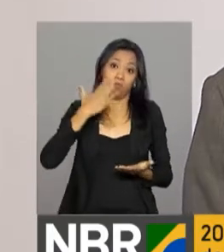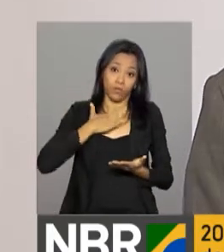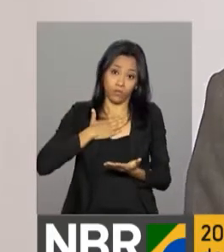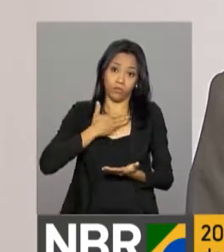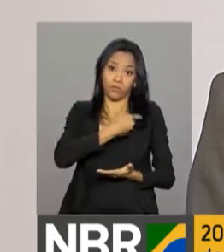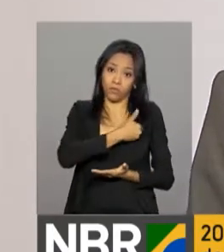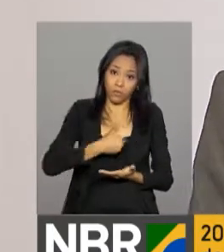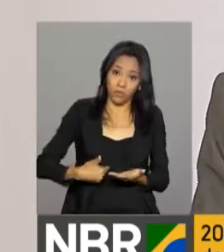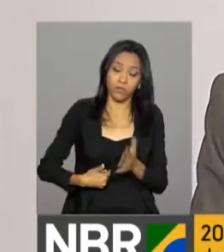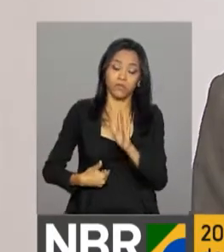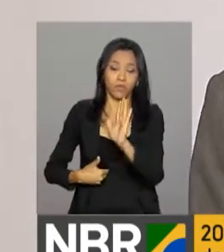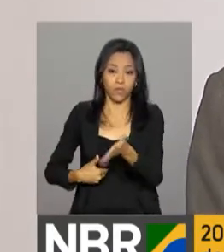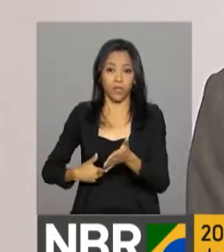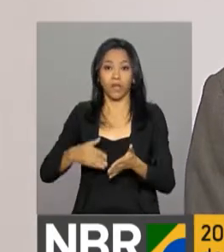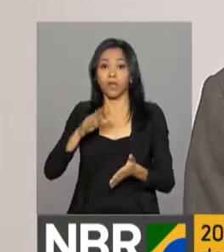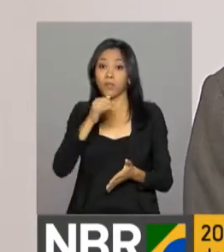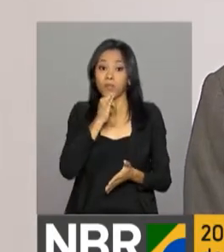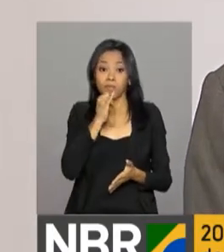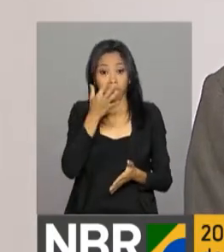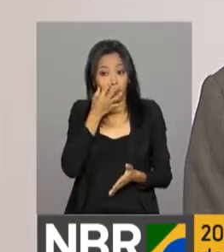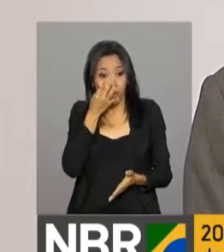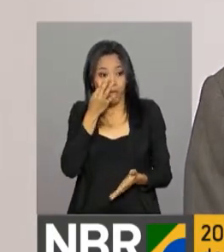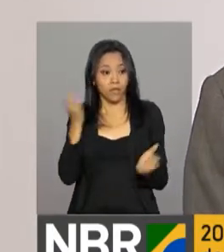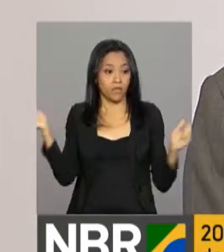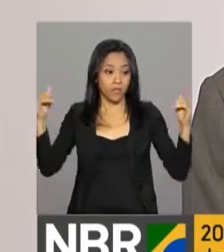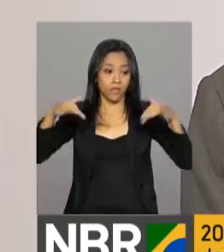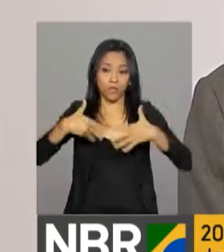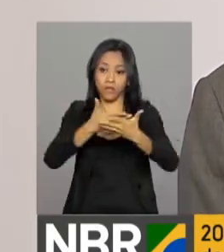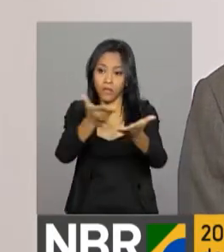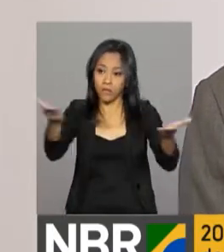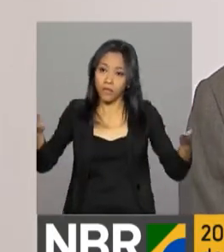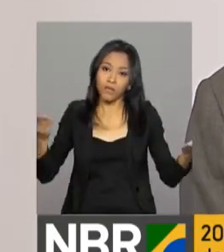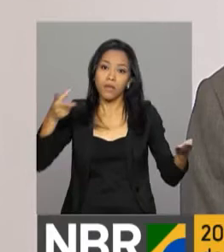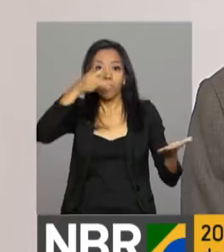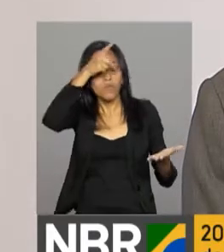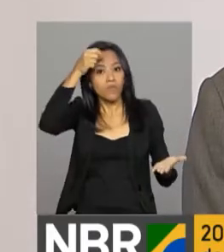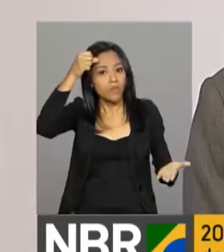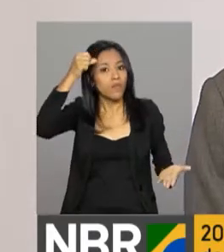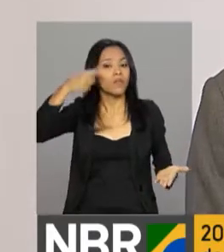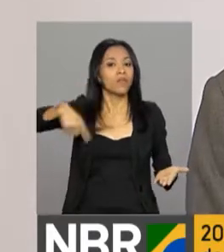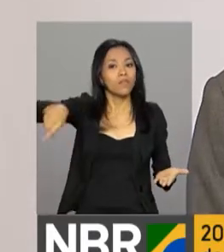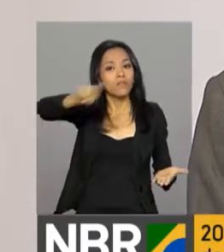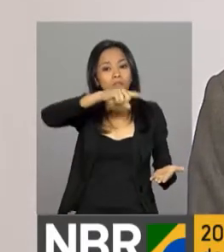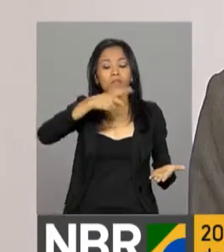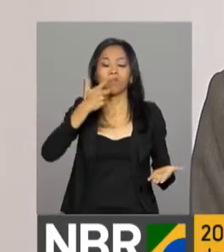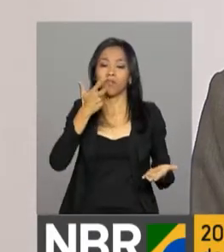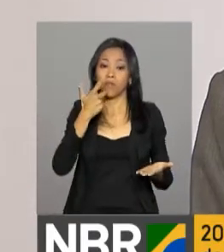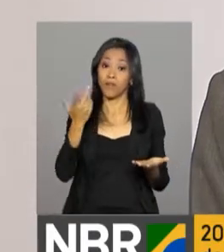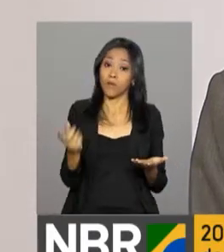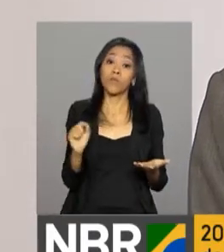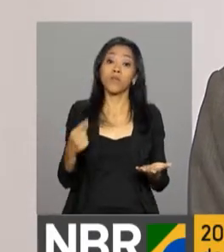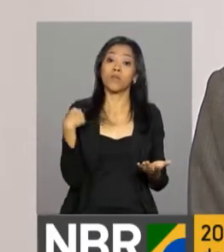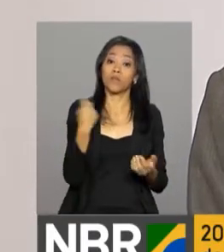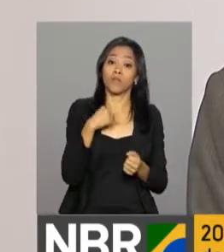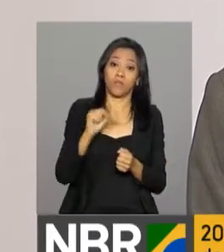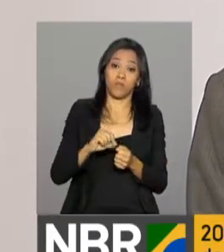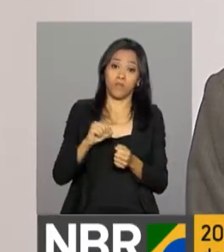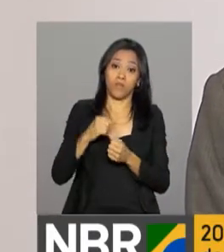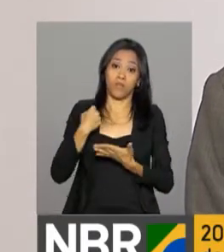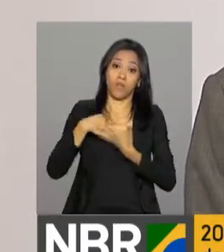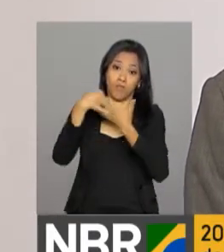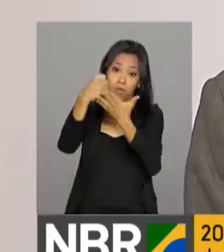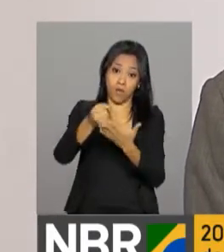como estão aqui prefeitos municipais eu quero revelar com o testemunho deles aquilo que temos feito pelos municípios no ano